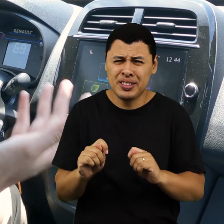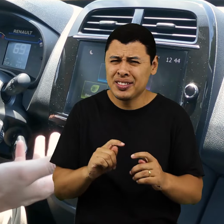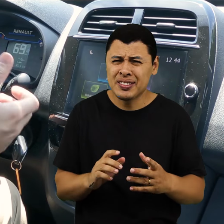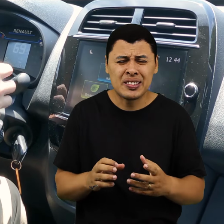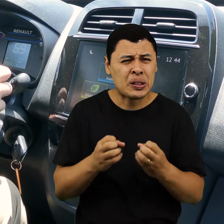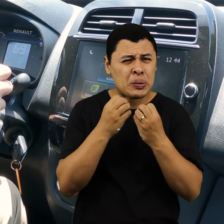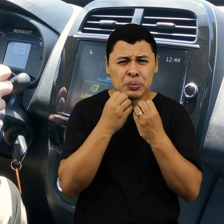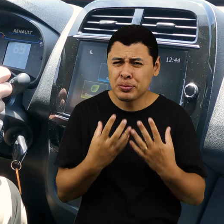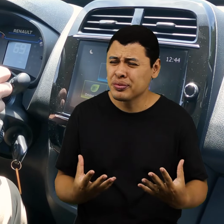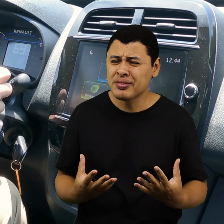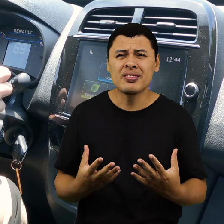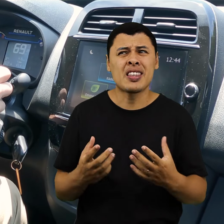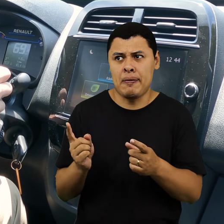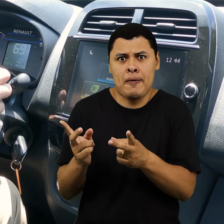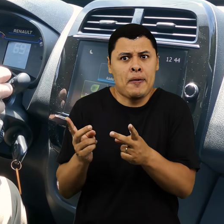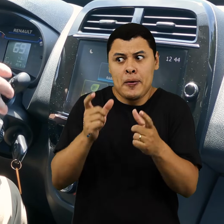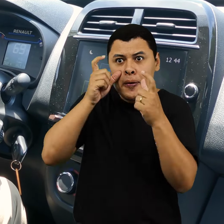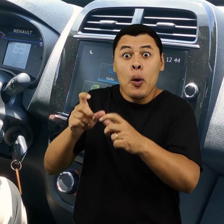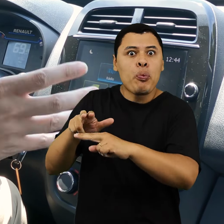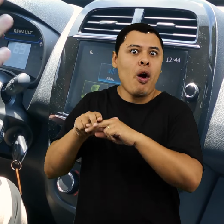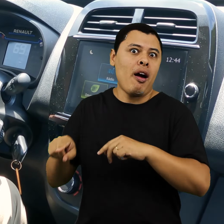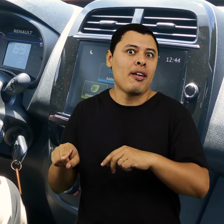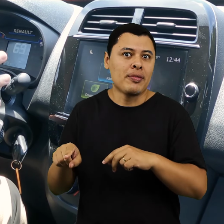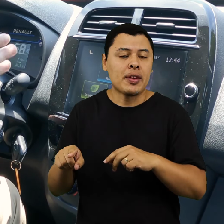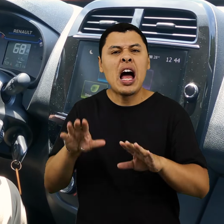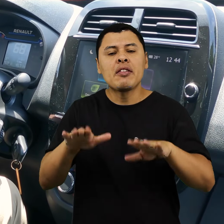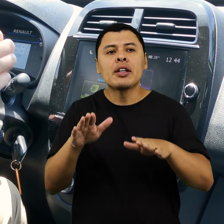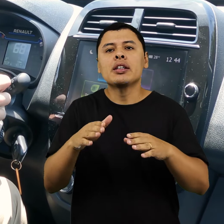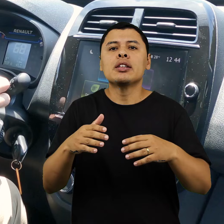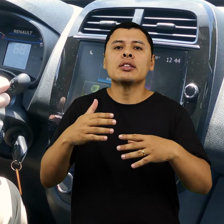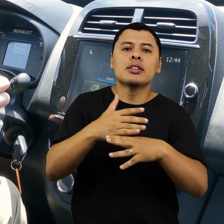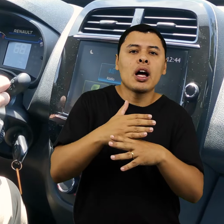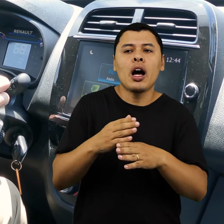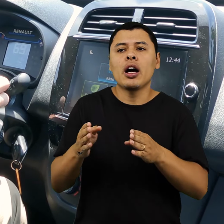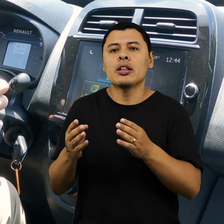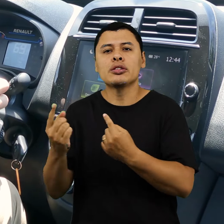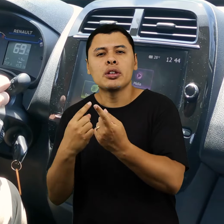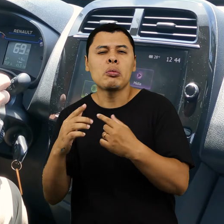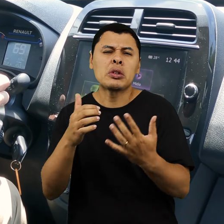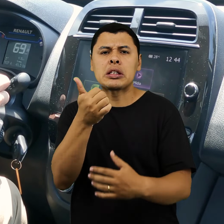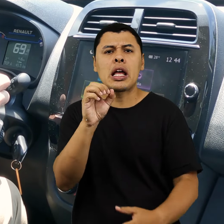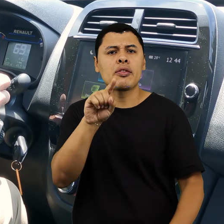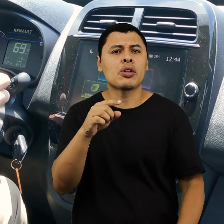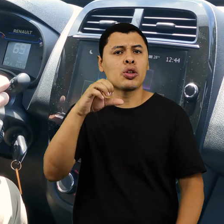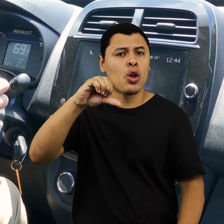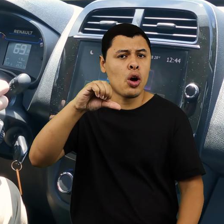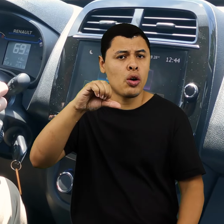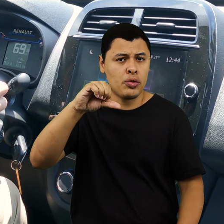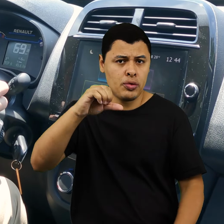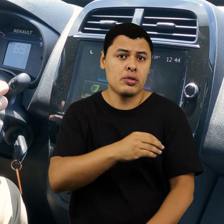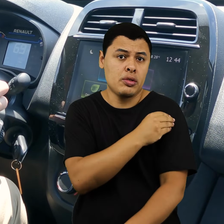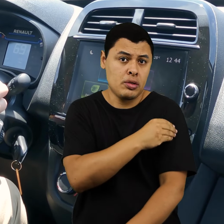outro grande fator de venda, né, dele. Consumo misto, cidade, estrada, dividido por 2, está falando de 10,9 km por litro no